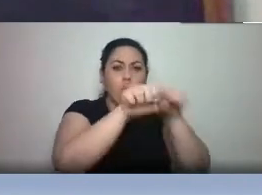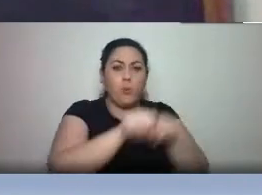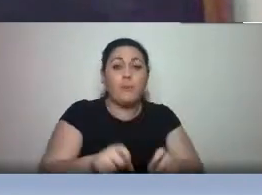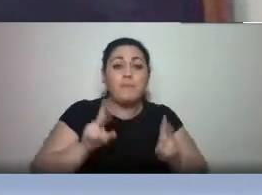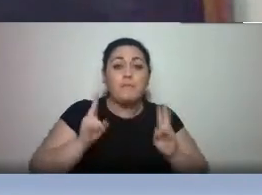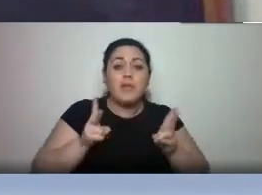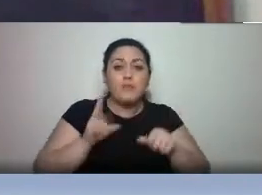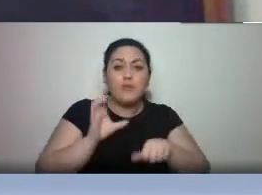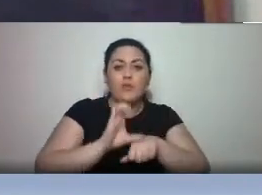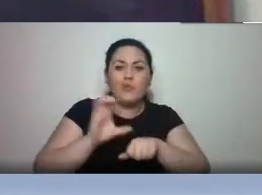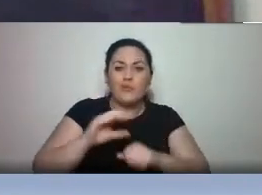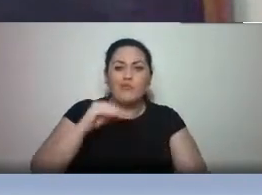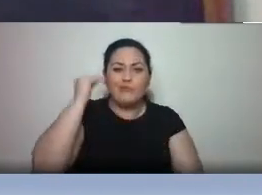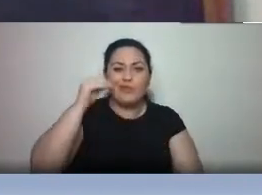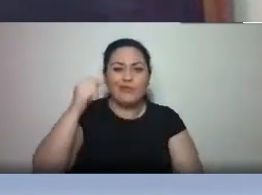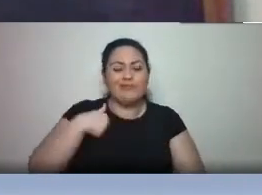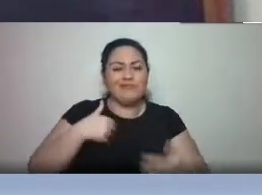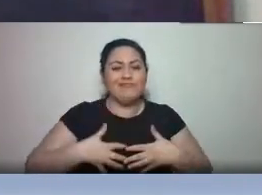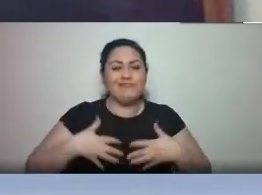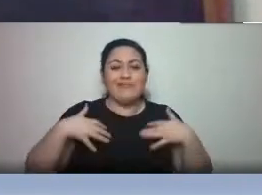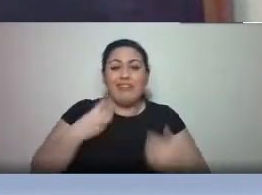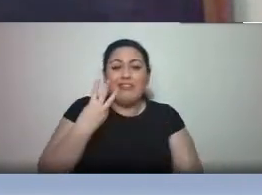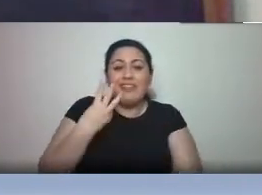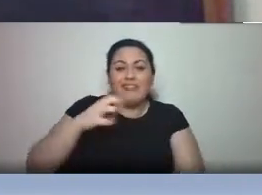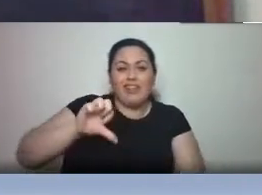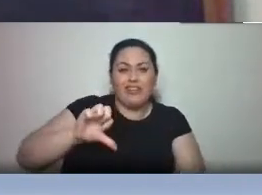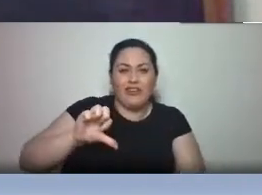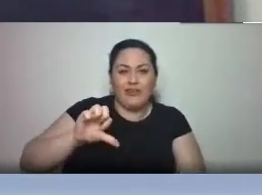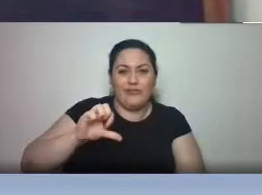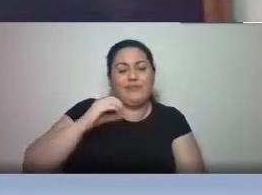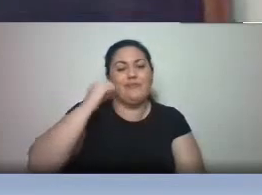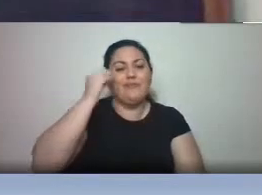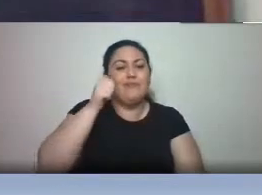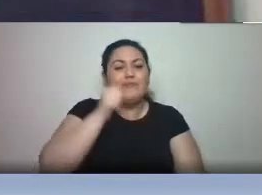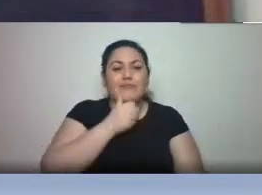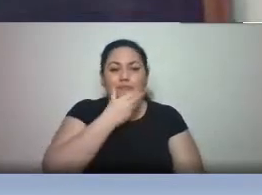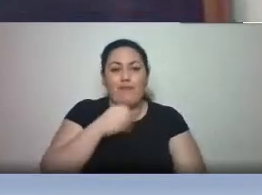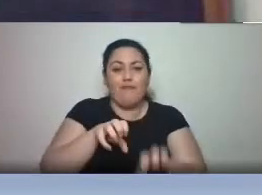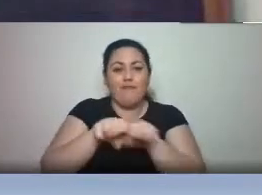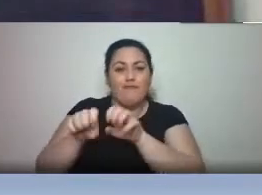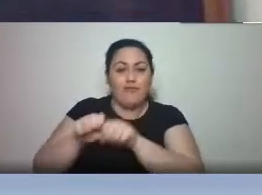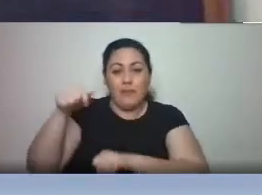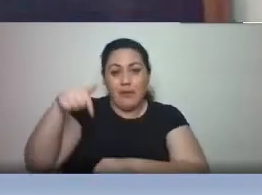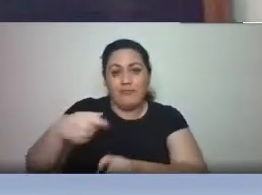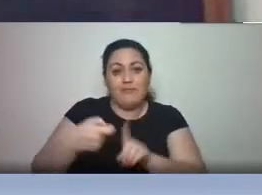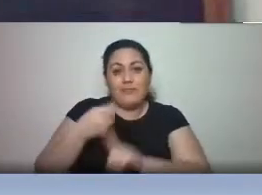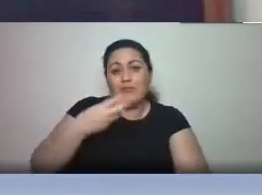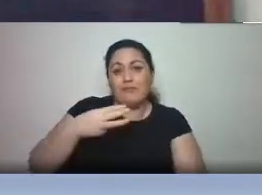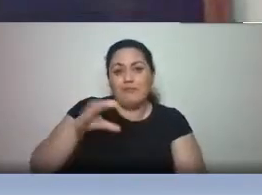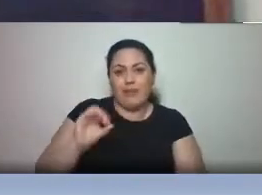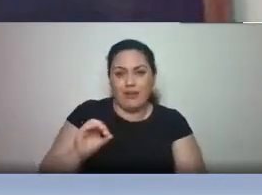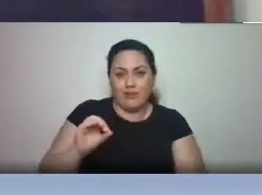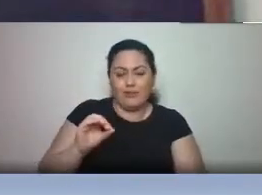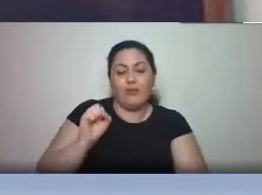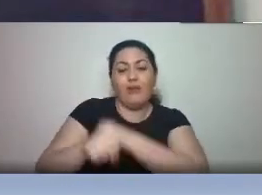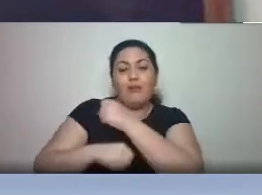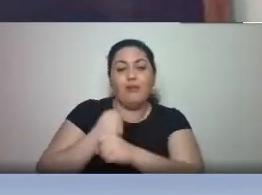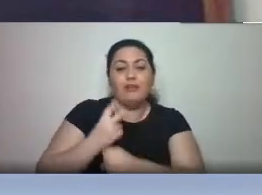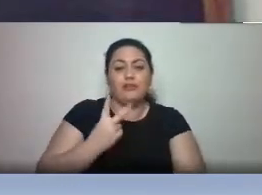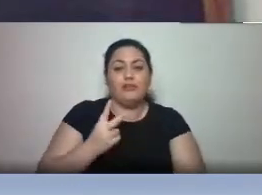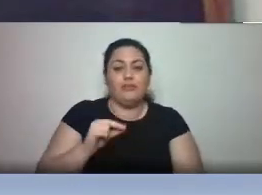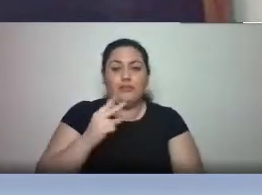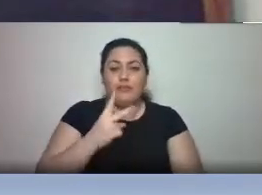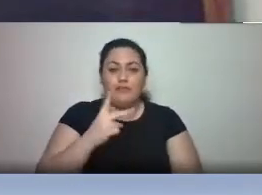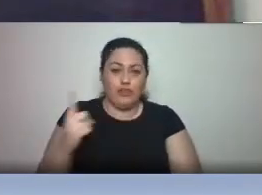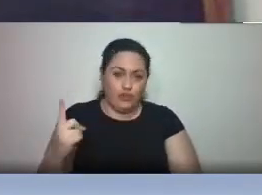honra formarmos 39 psicólogos e psicólogas neste mês de março de 2021. Uma vitória para